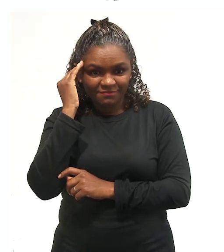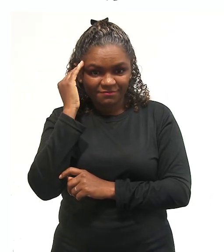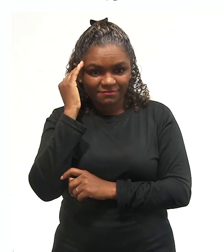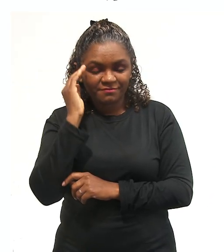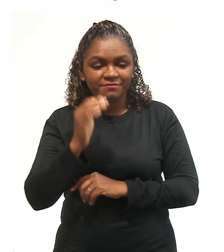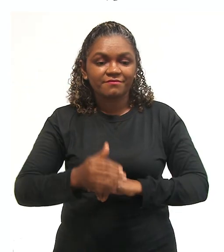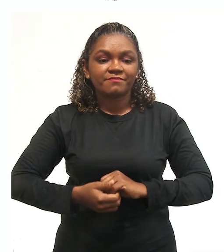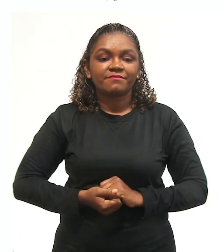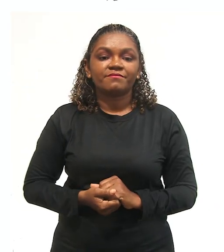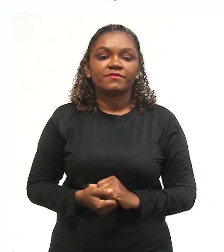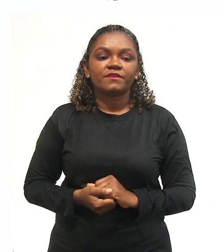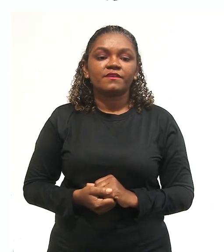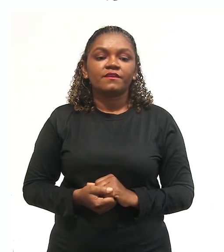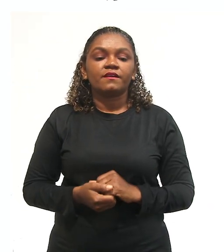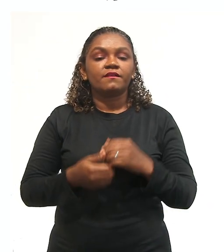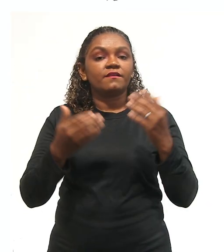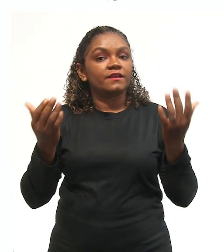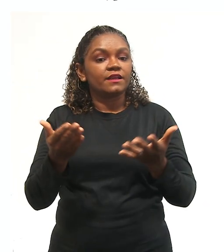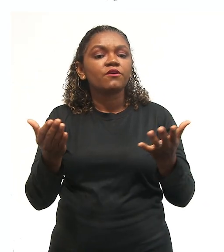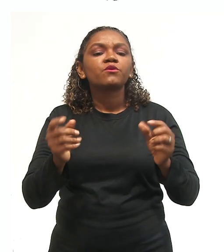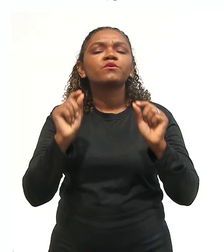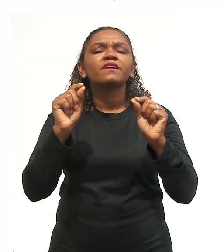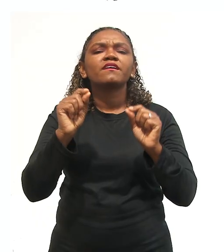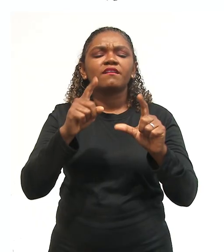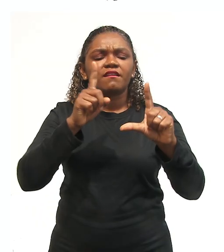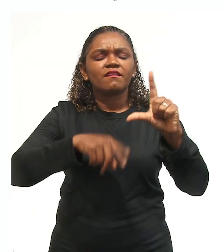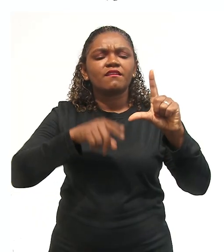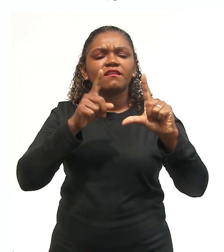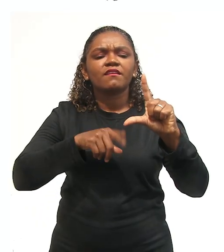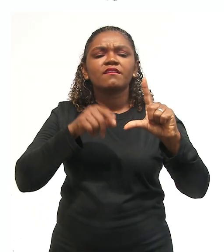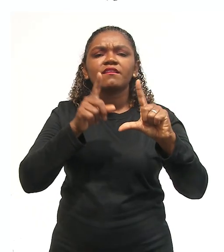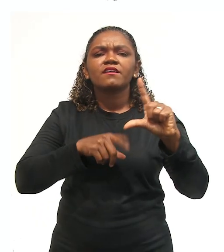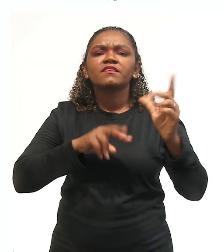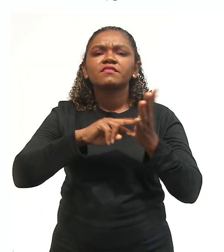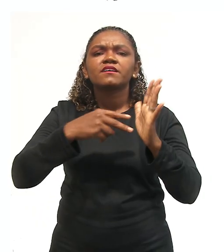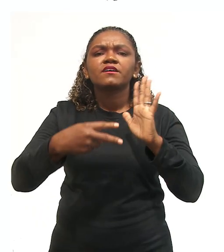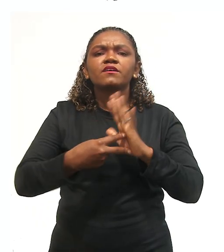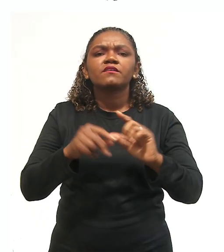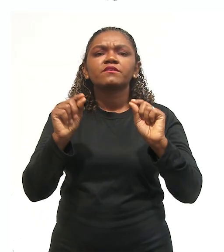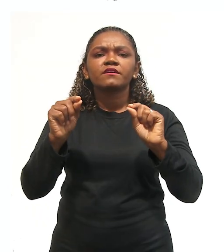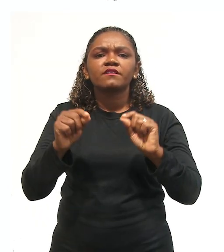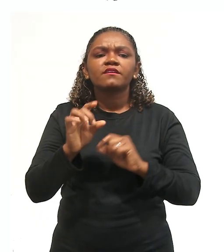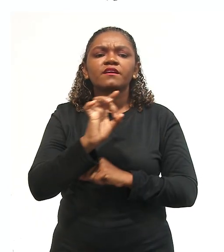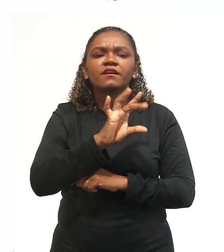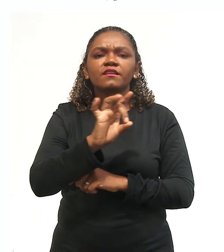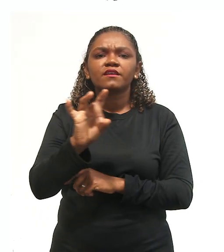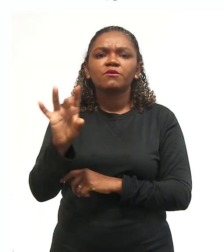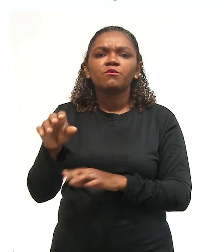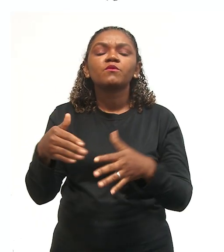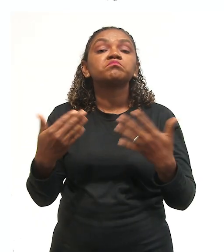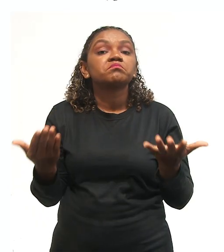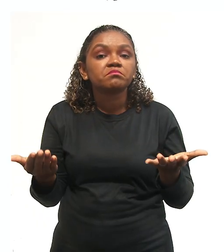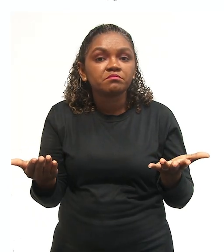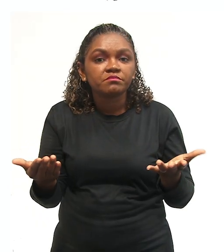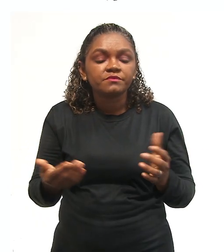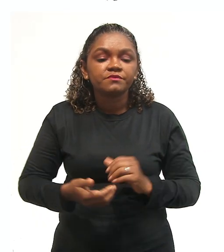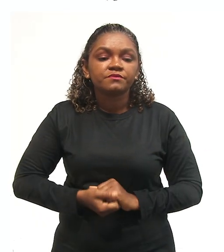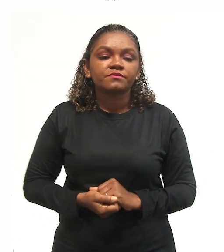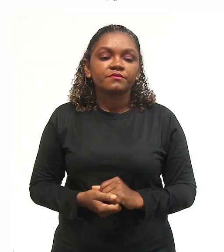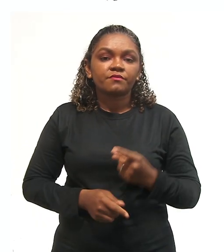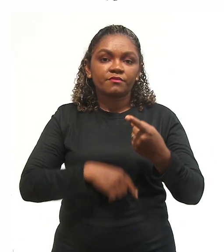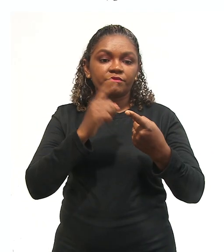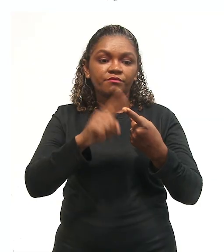elevado ao expoente N, tá? E o que significa cada uma